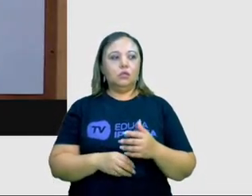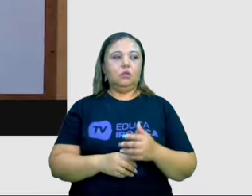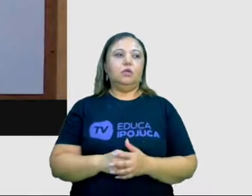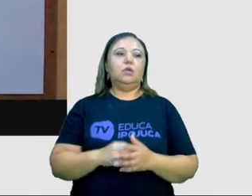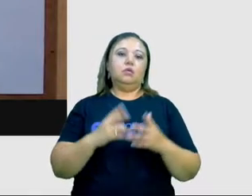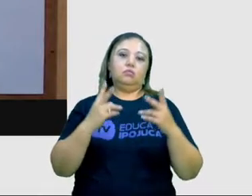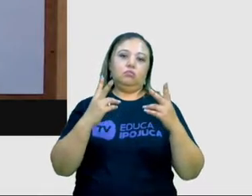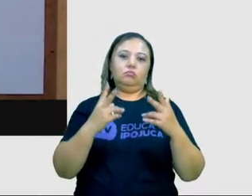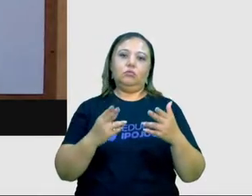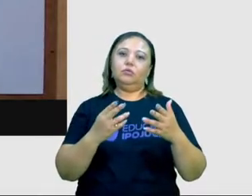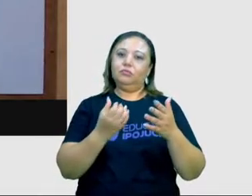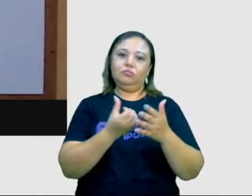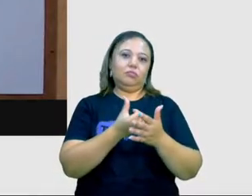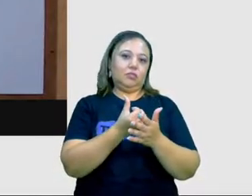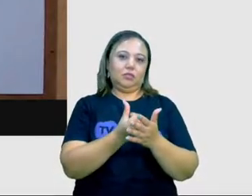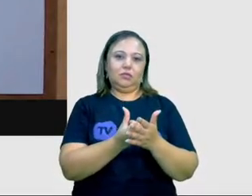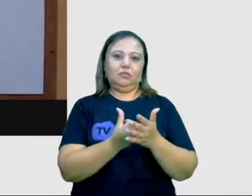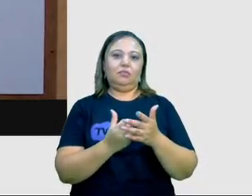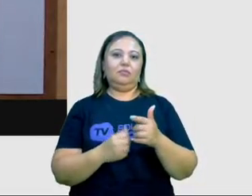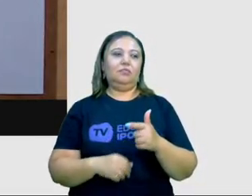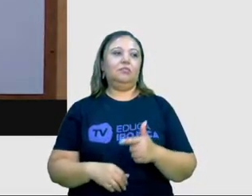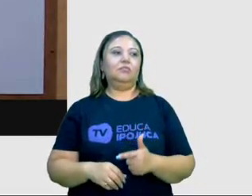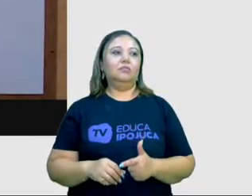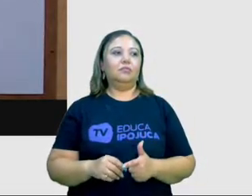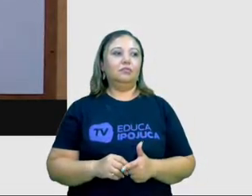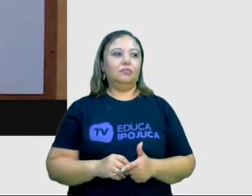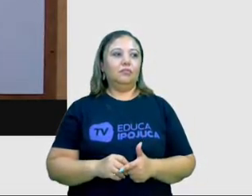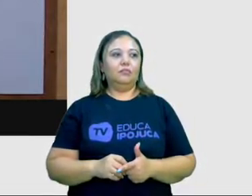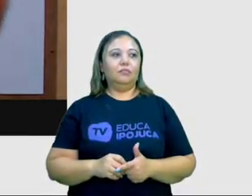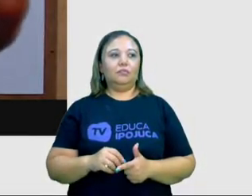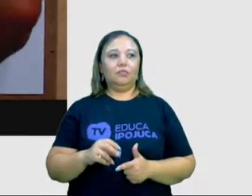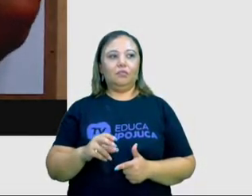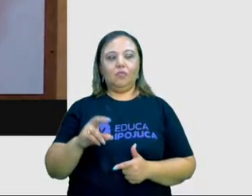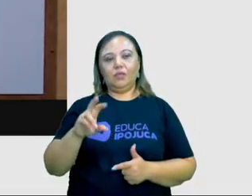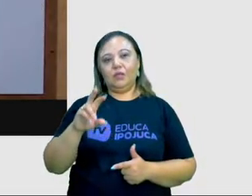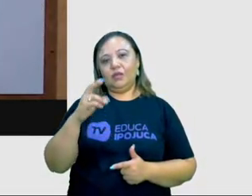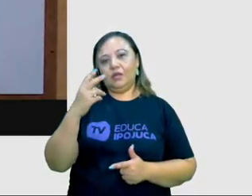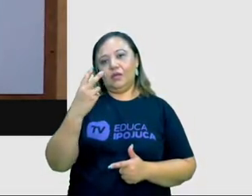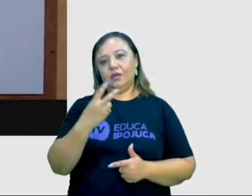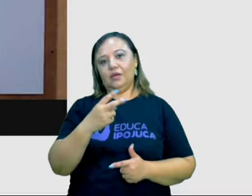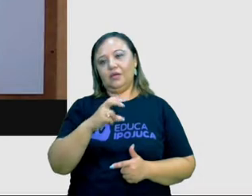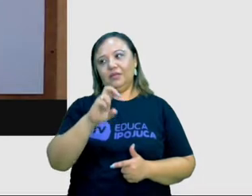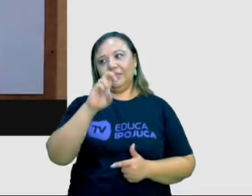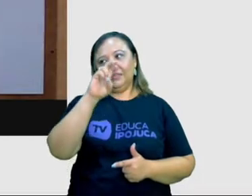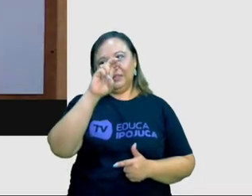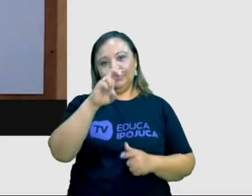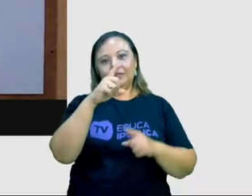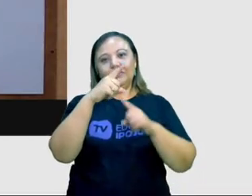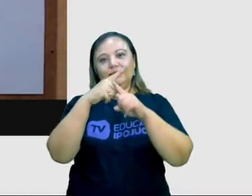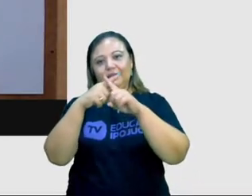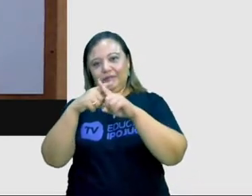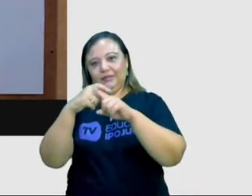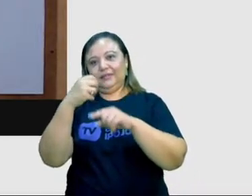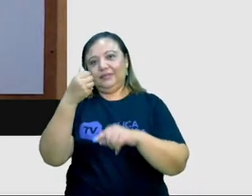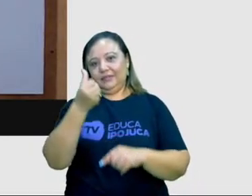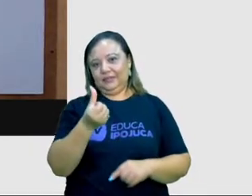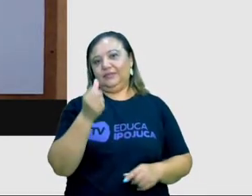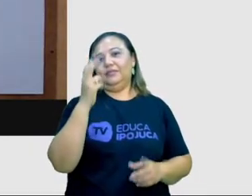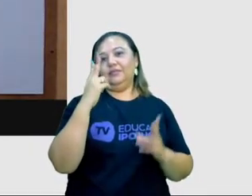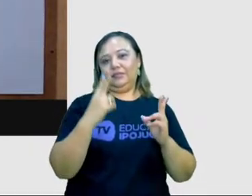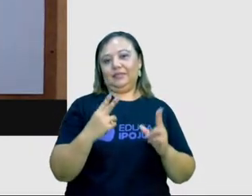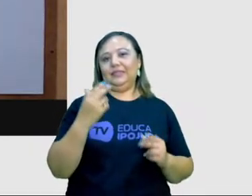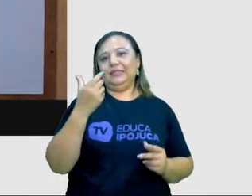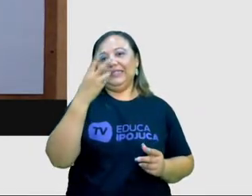igual a 6. Até porque 5 vezes 6 é igual a 30. Esta é uma divisão